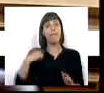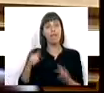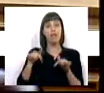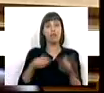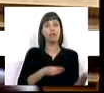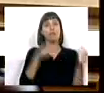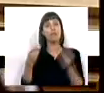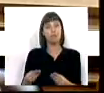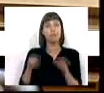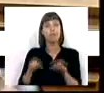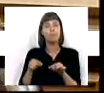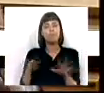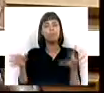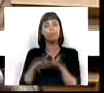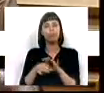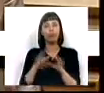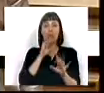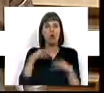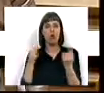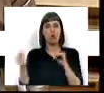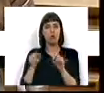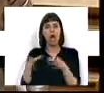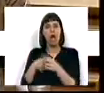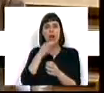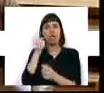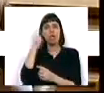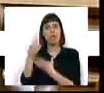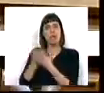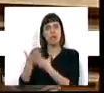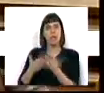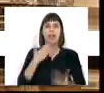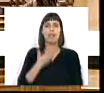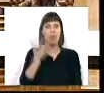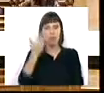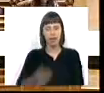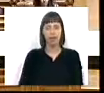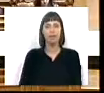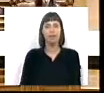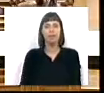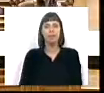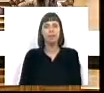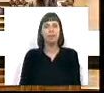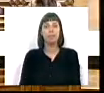aqui apresentam e que designadamente o possamos discutir em sede de especialidade. Muito obrigada. Muito obrigado.